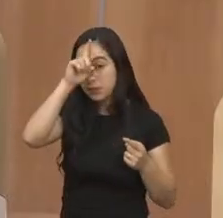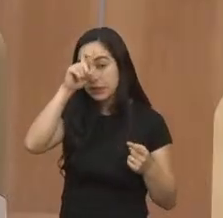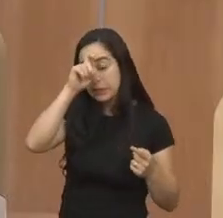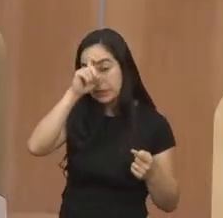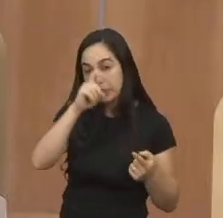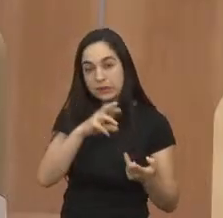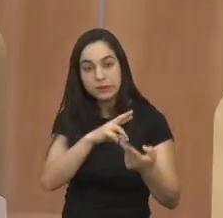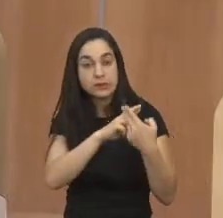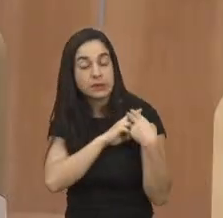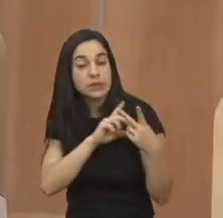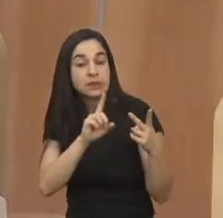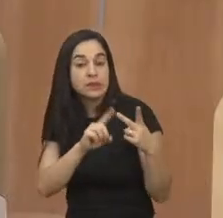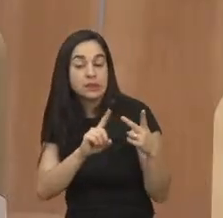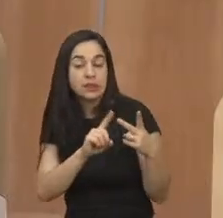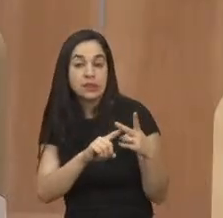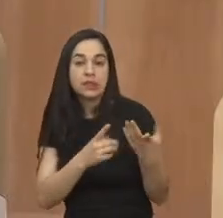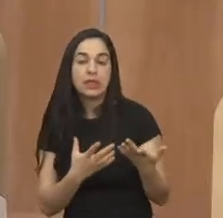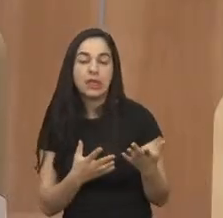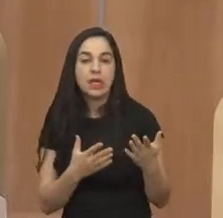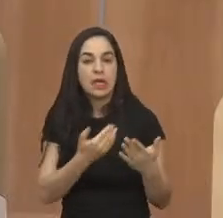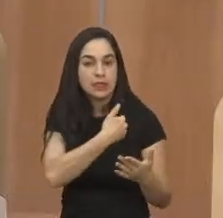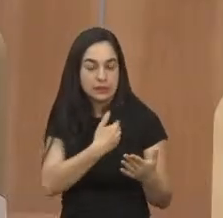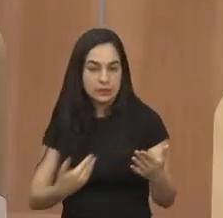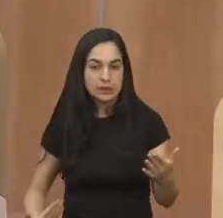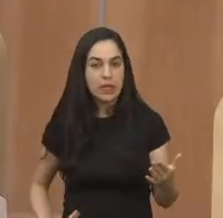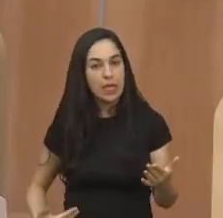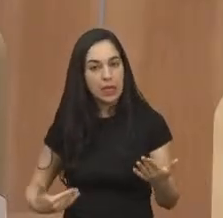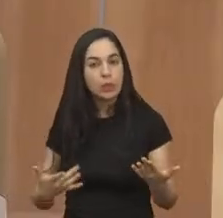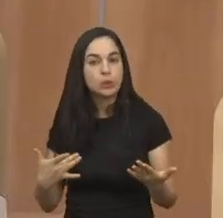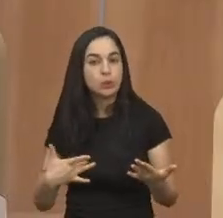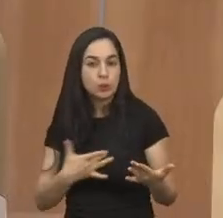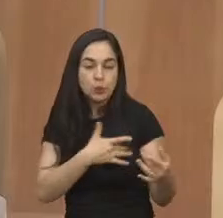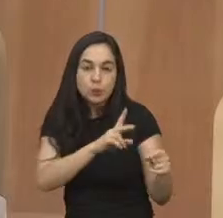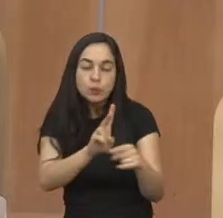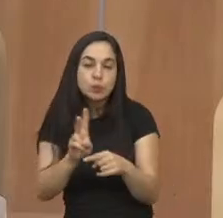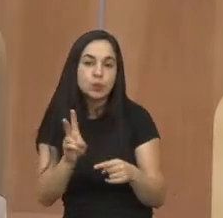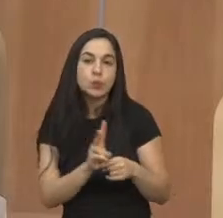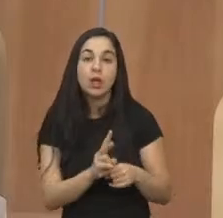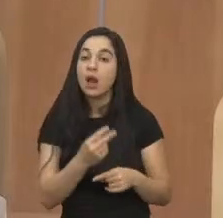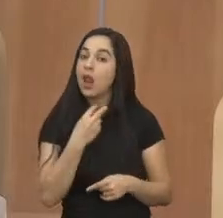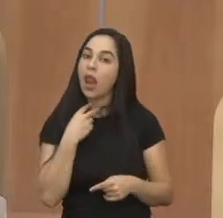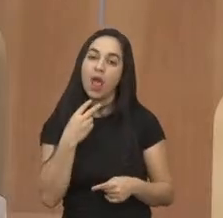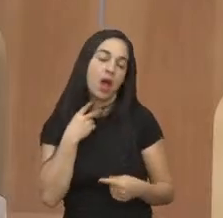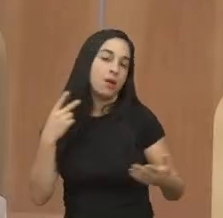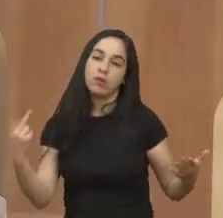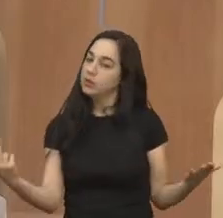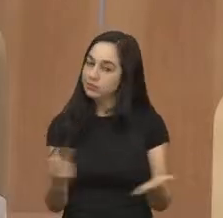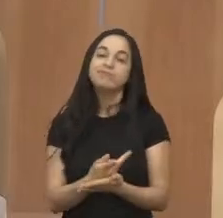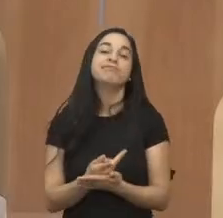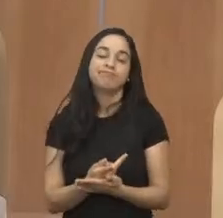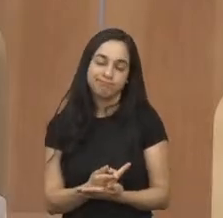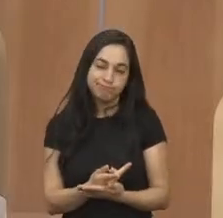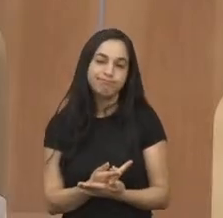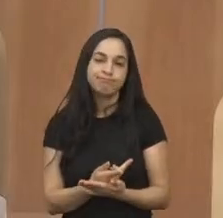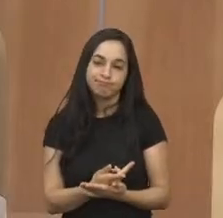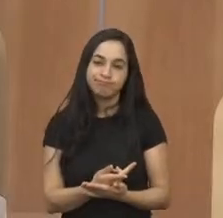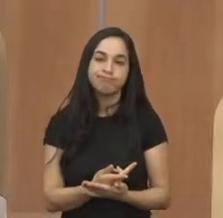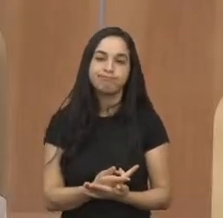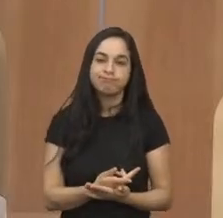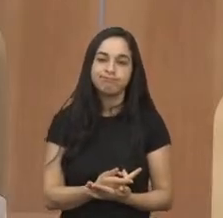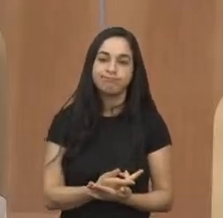rede pública de saúde, a gente não pode correr risco de errar. Ninguém